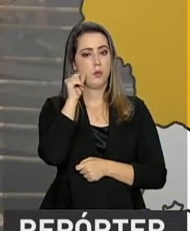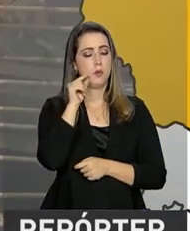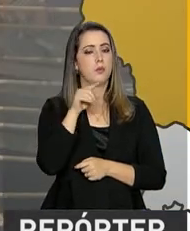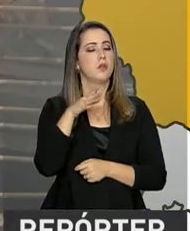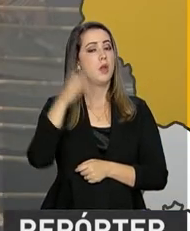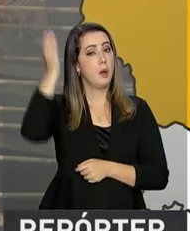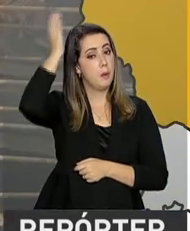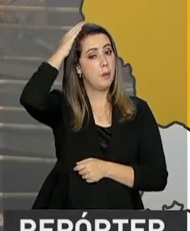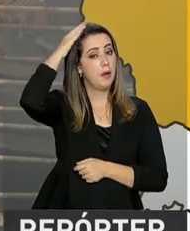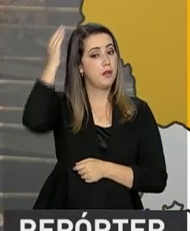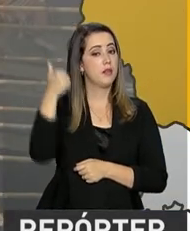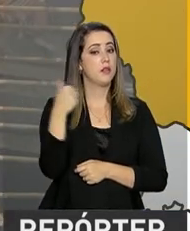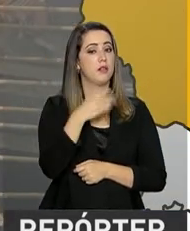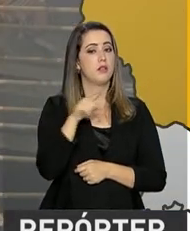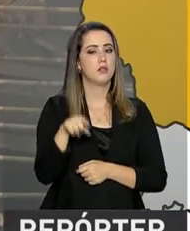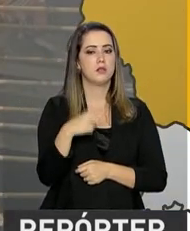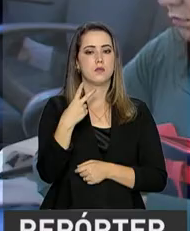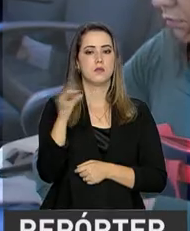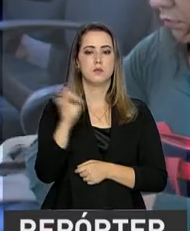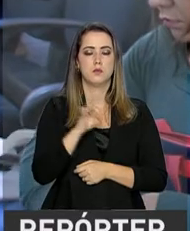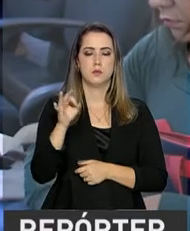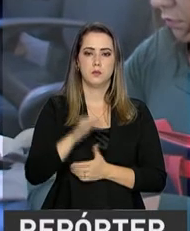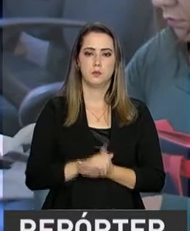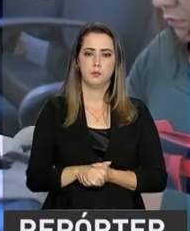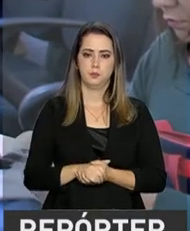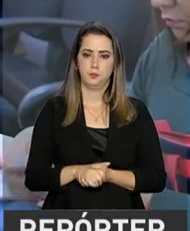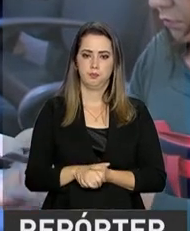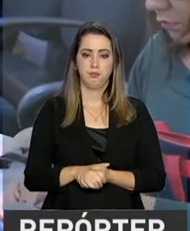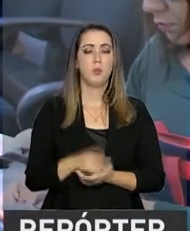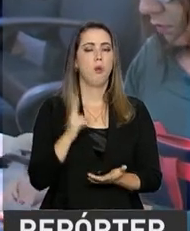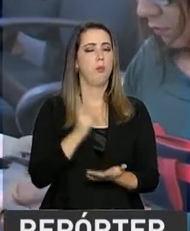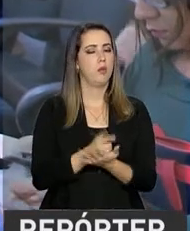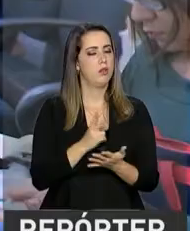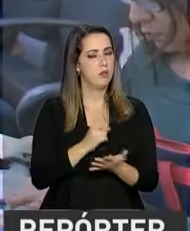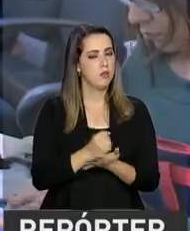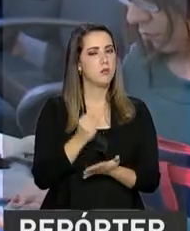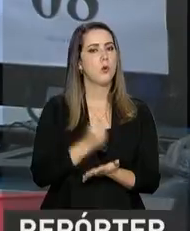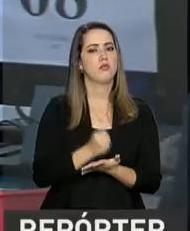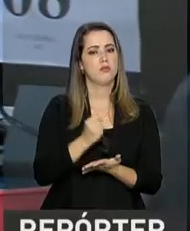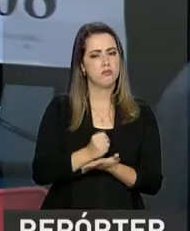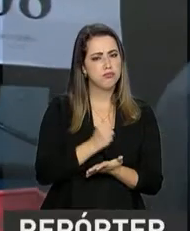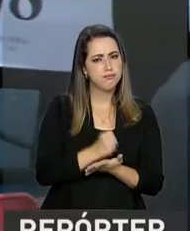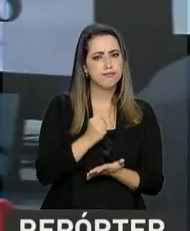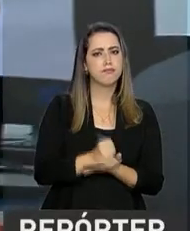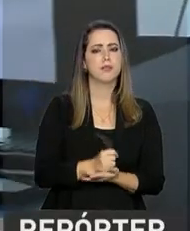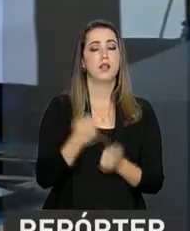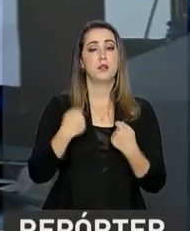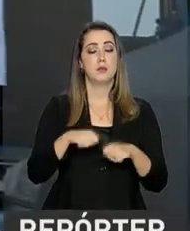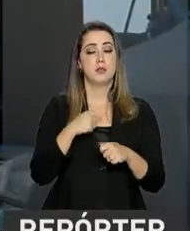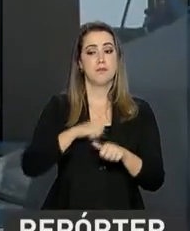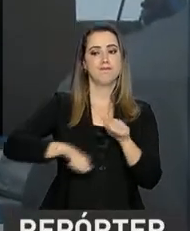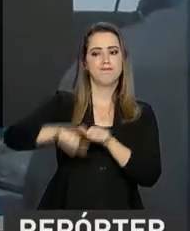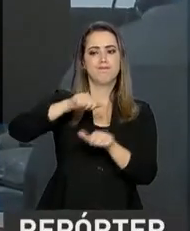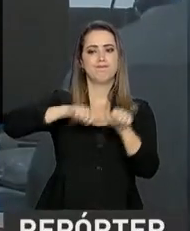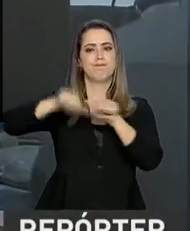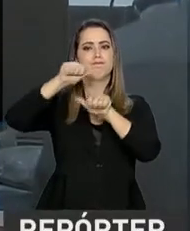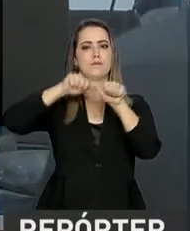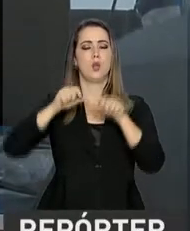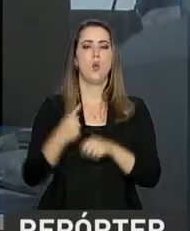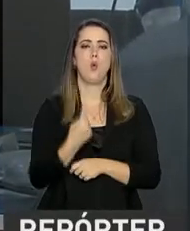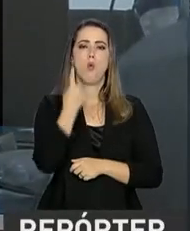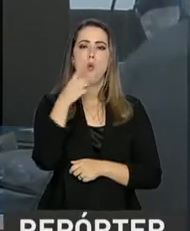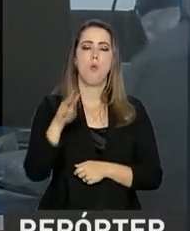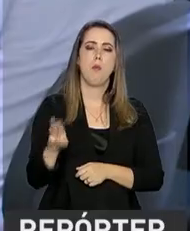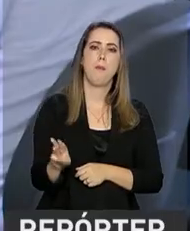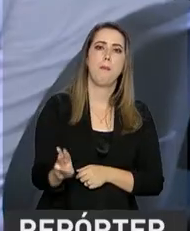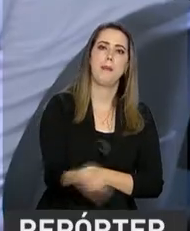com 14,2 por cento mesmo com toda essa contratação ainda existe uma rotatividade de 1 milhão